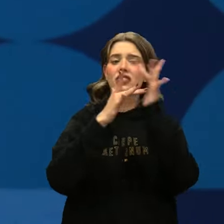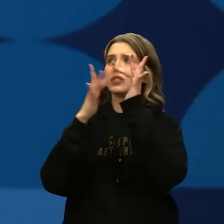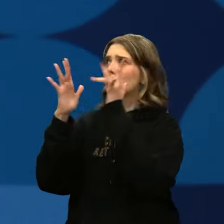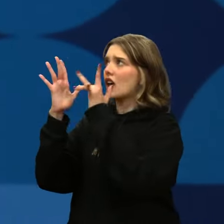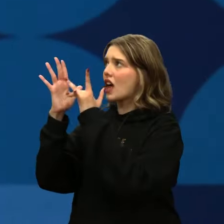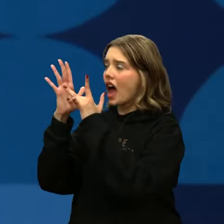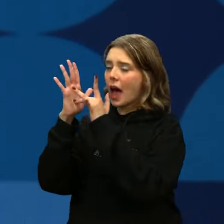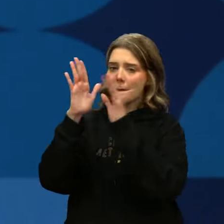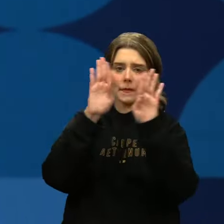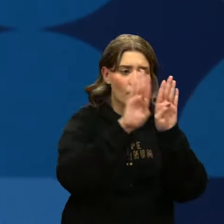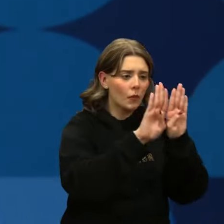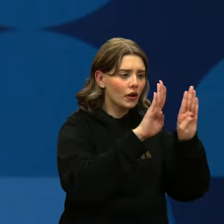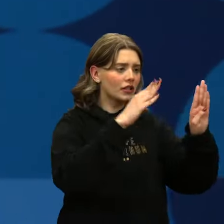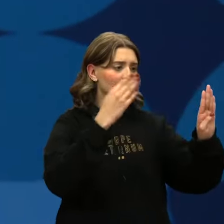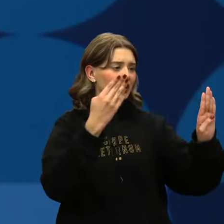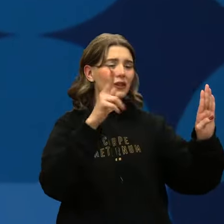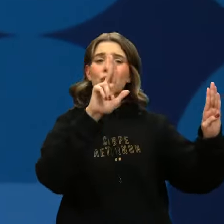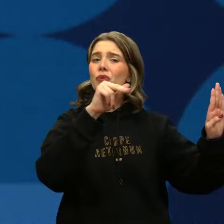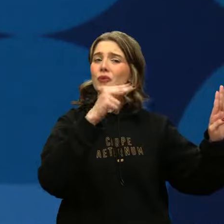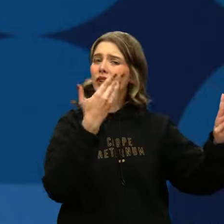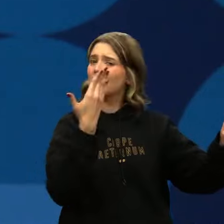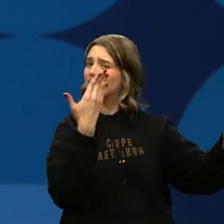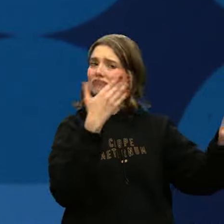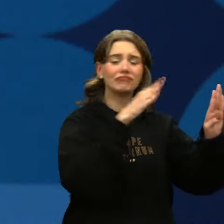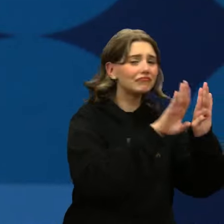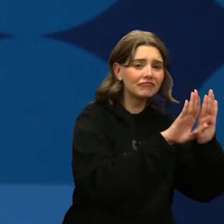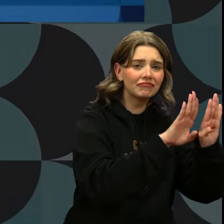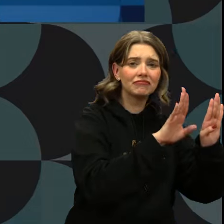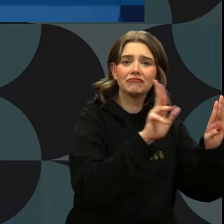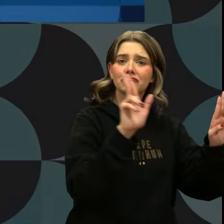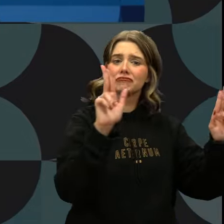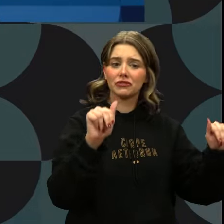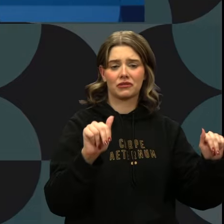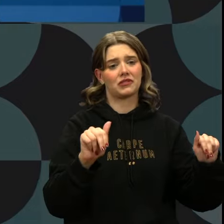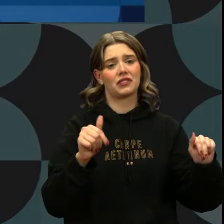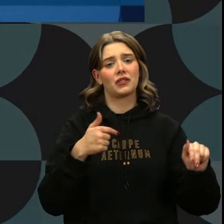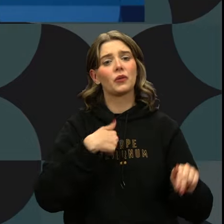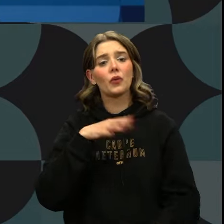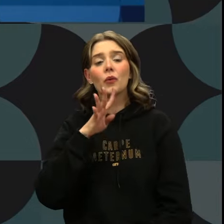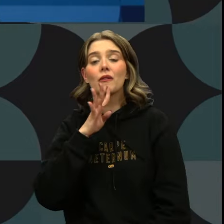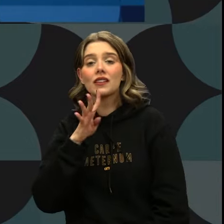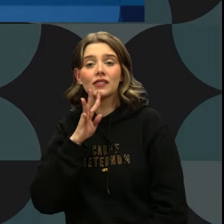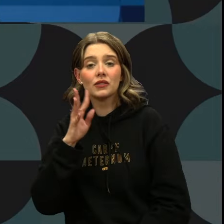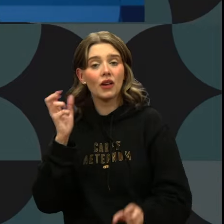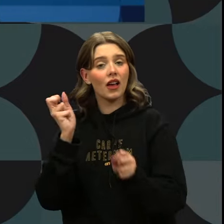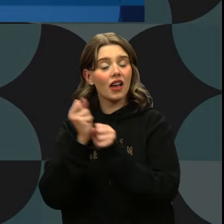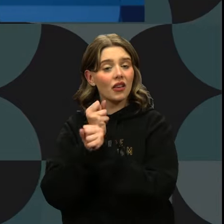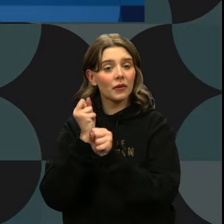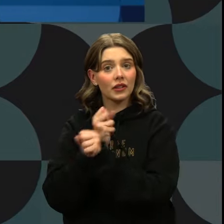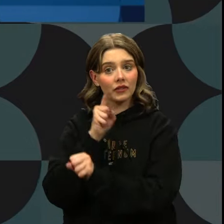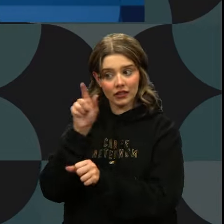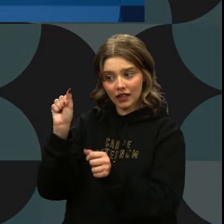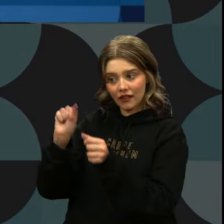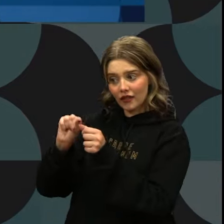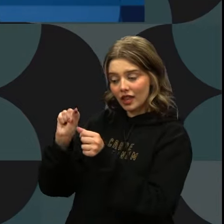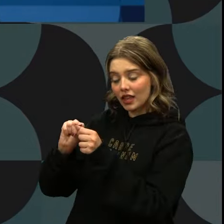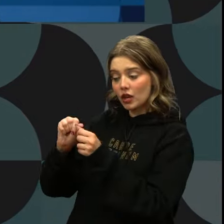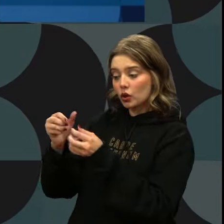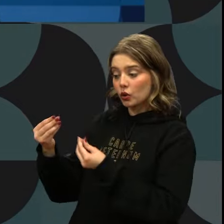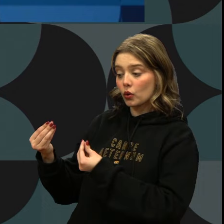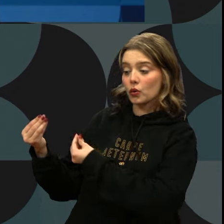fechadas. O versículo 8 vai dizer: conheço as obras que você realiza. Eis que tenho posto diante de você uma